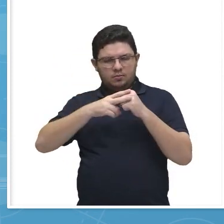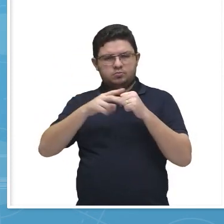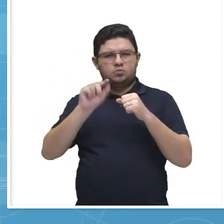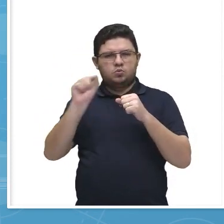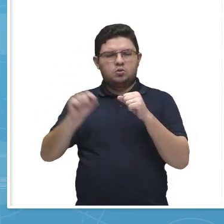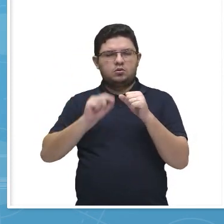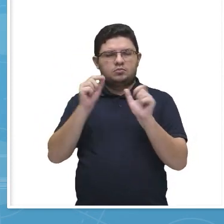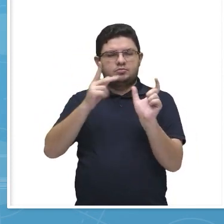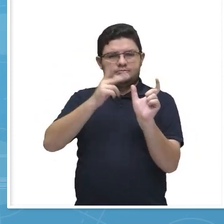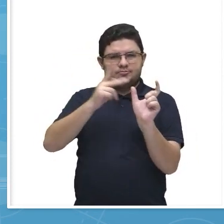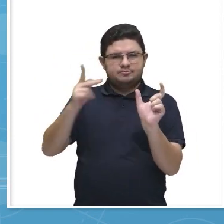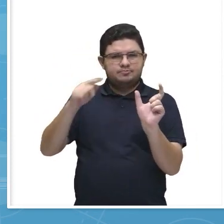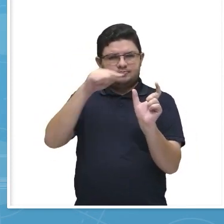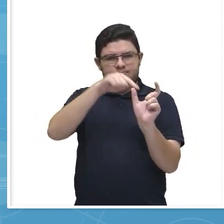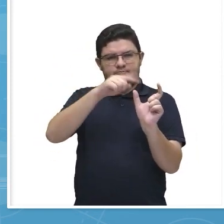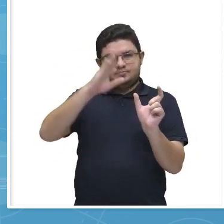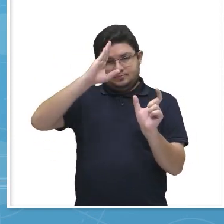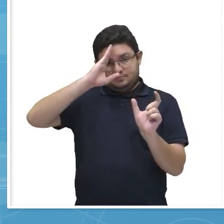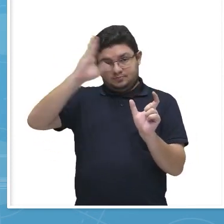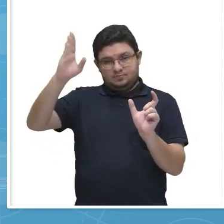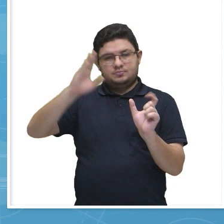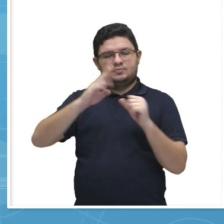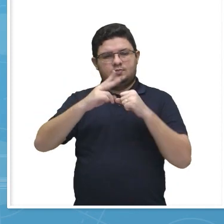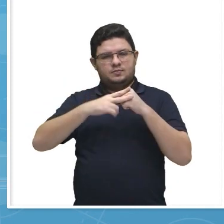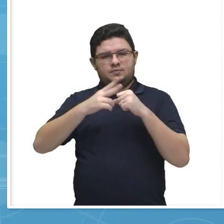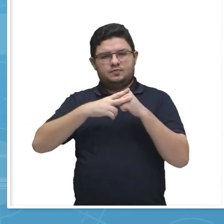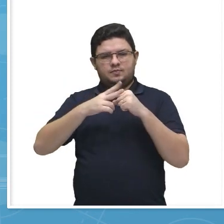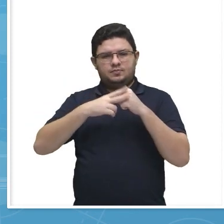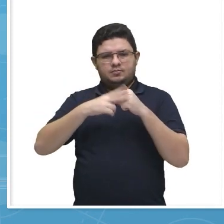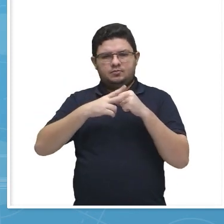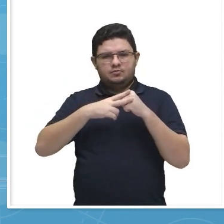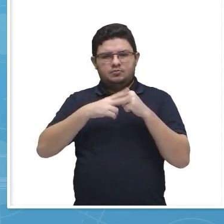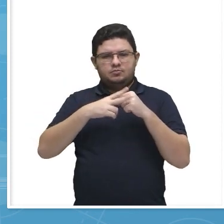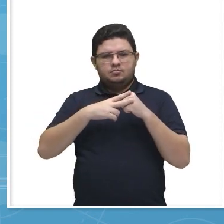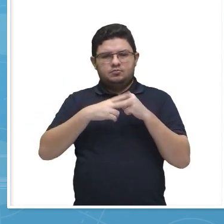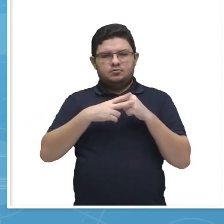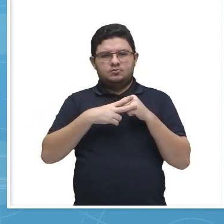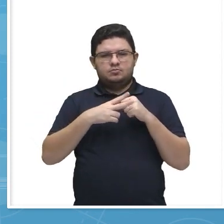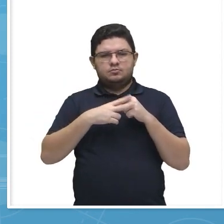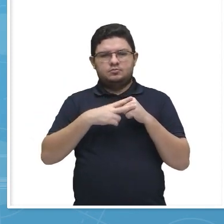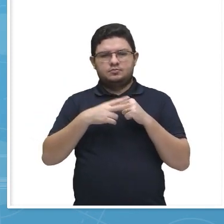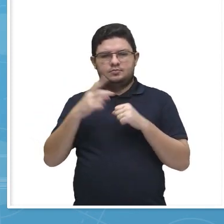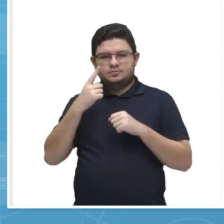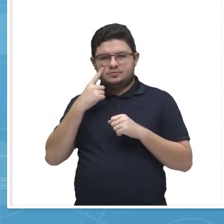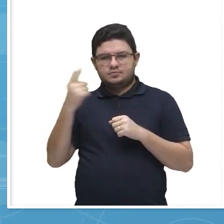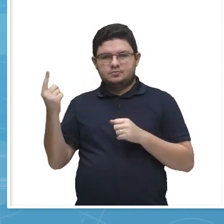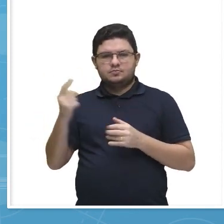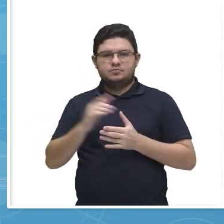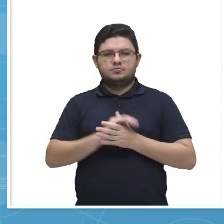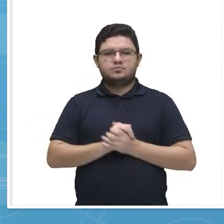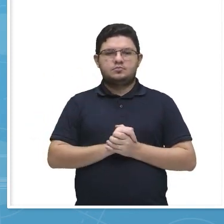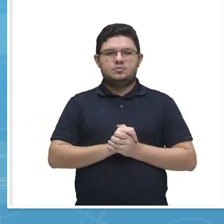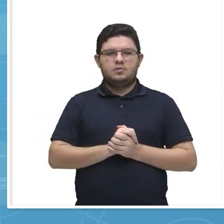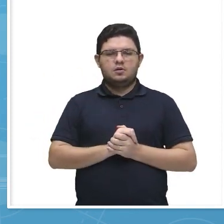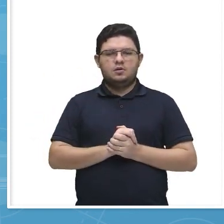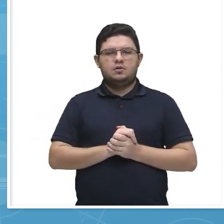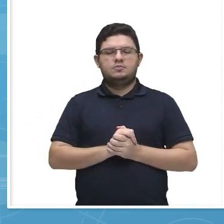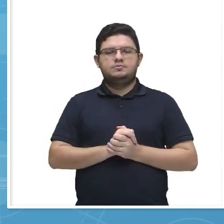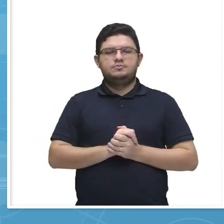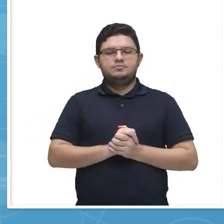Então, Mariana gosta de estudar, eu vou ter aqui um predicado que eu vou chamar também de predicado